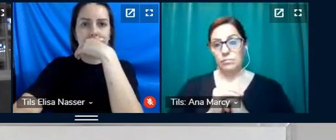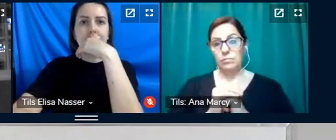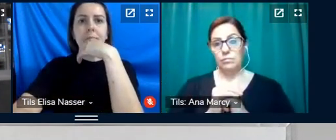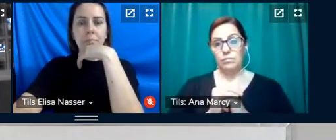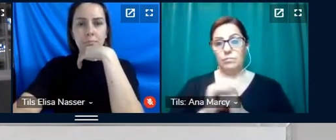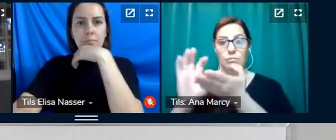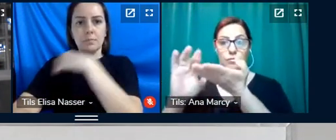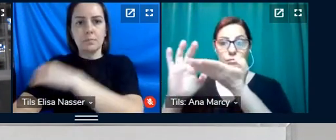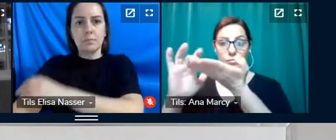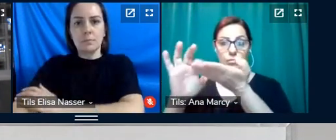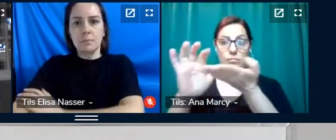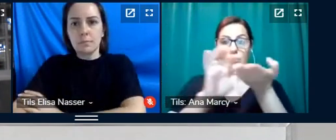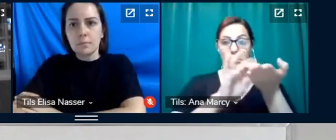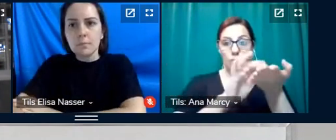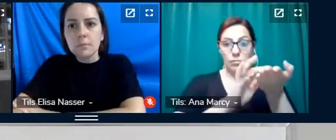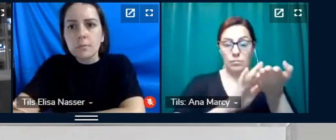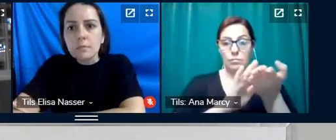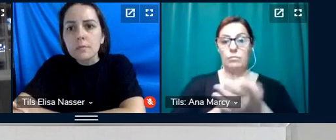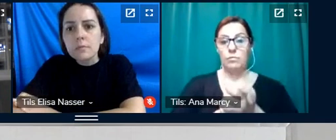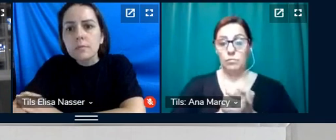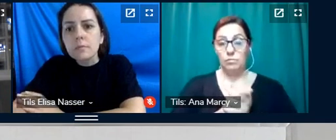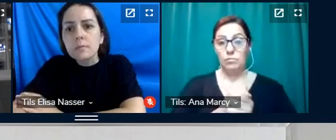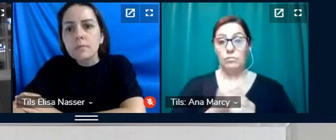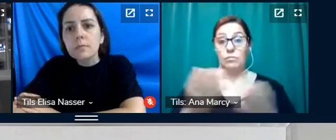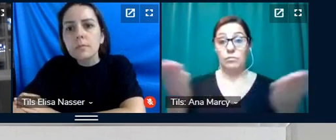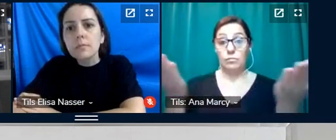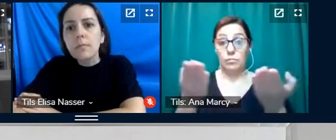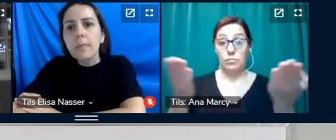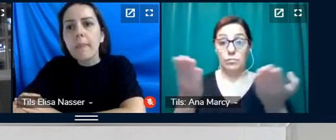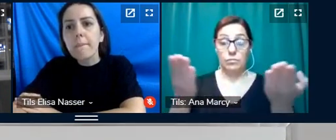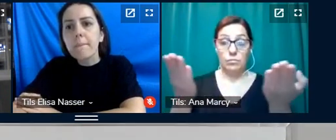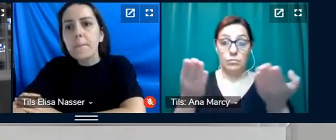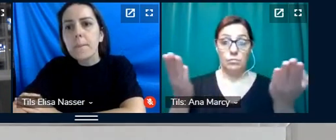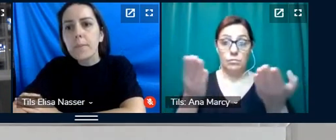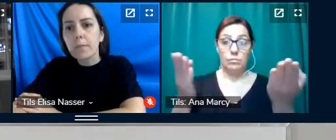Certo, gente? Então, o que eu vou fazer agora? Vou dar um print aqui.